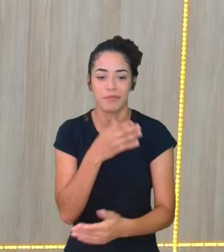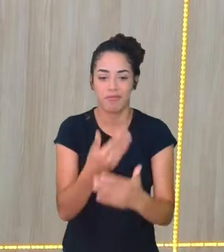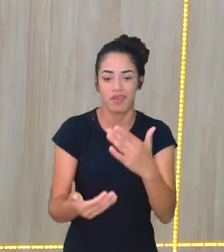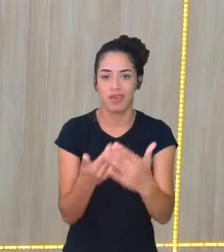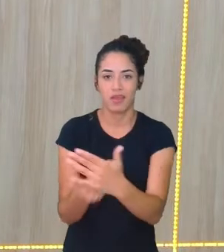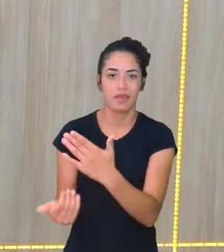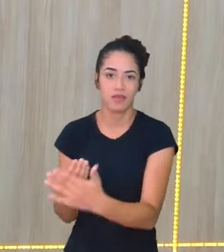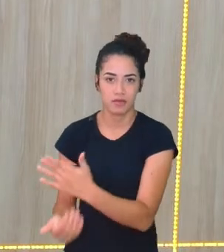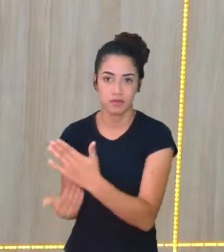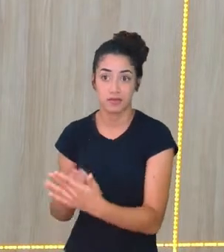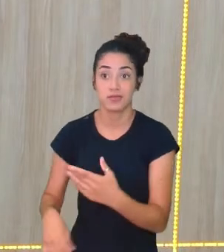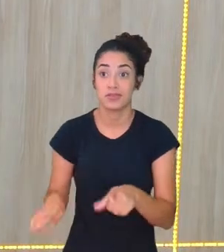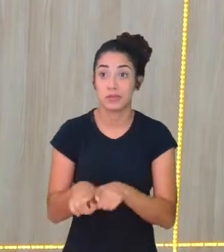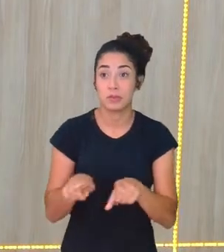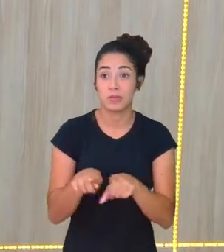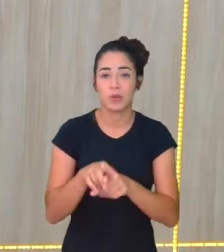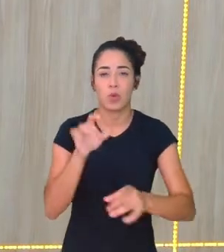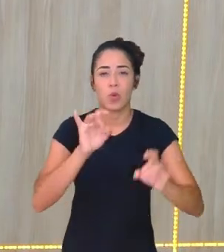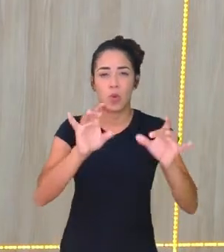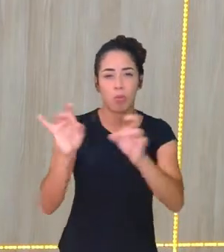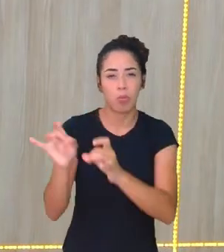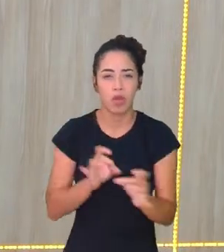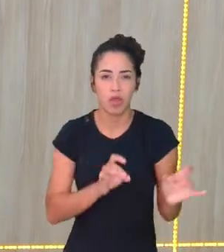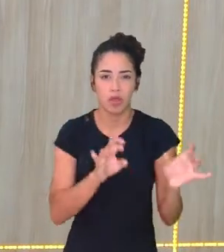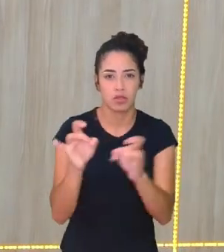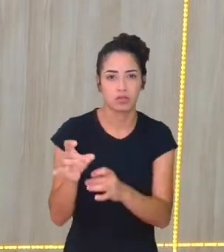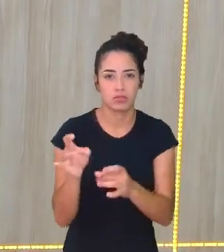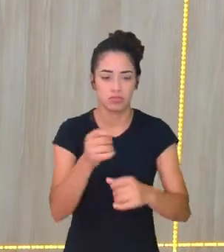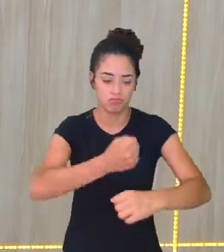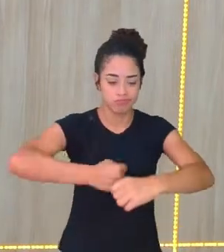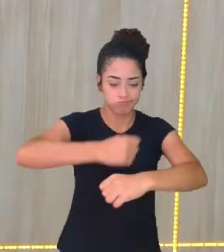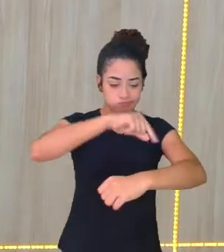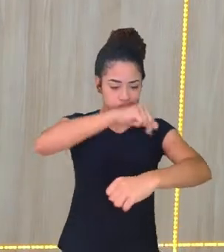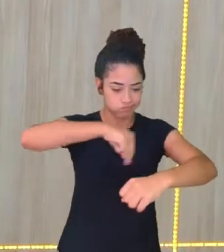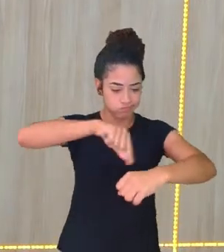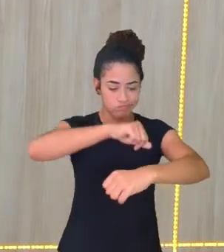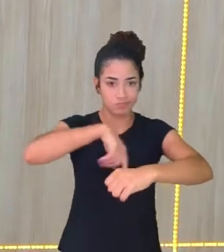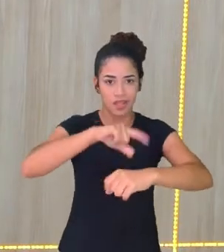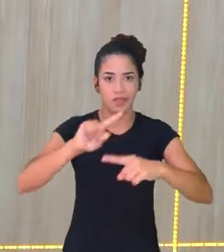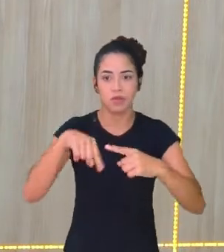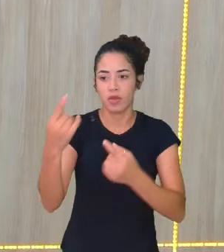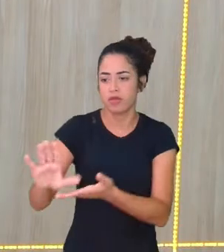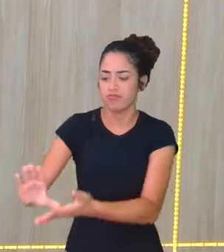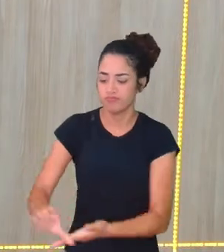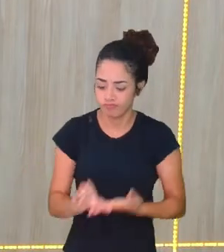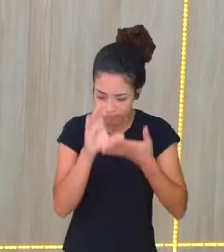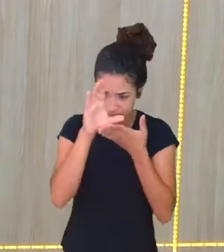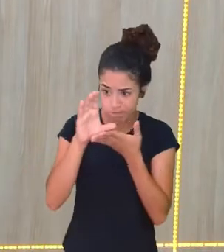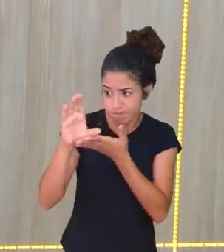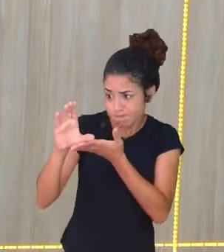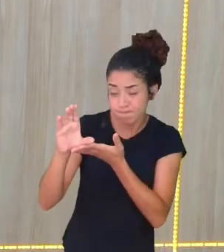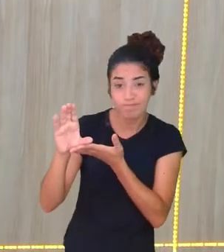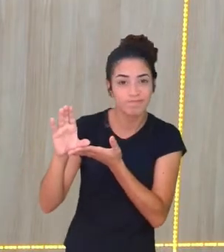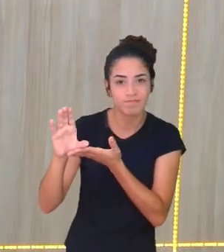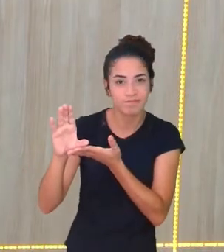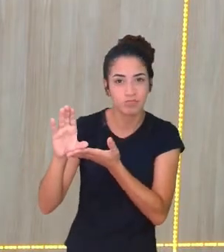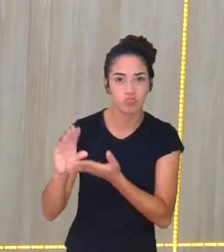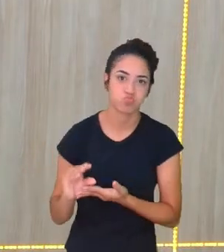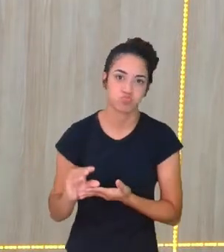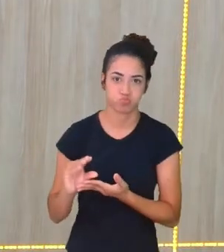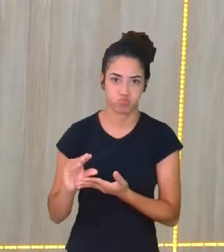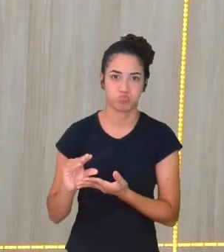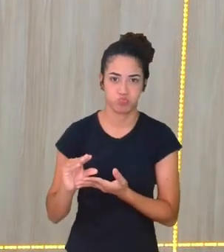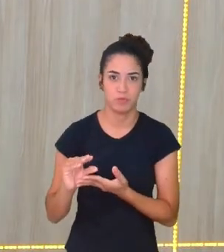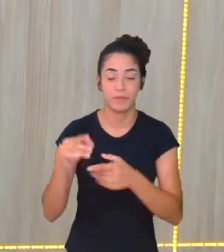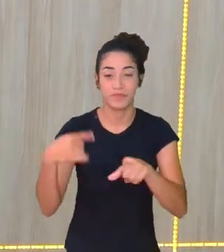decadência do Comércio com as índias o comércio de especiarias ele não passou a não ser tão lucrativo certo e a esperança de